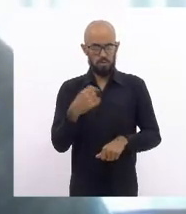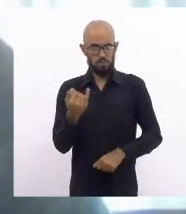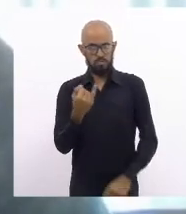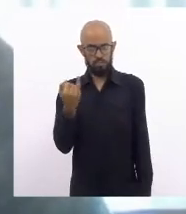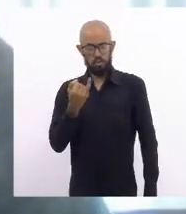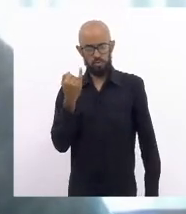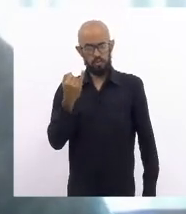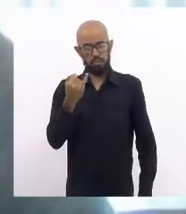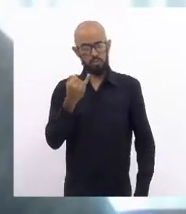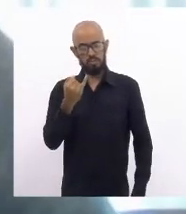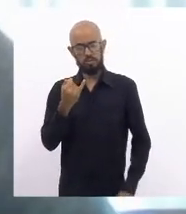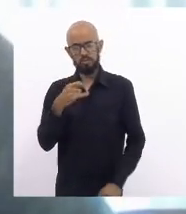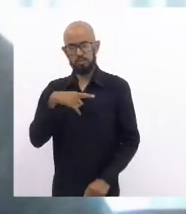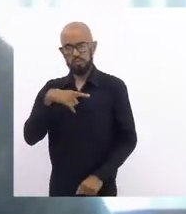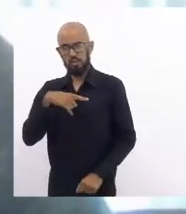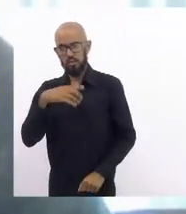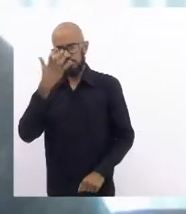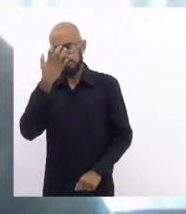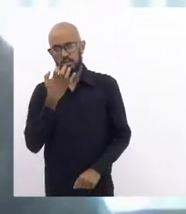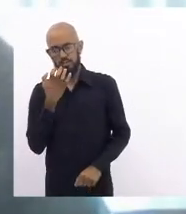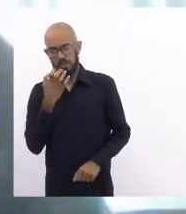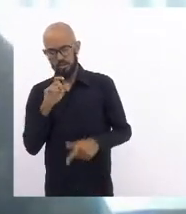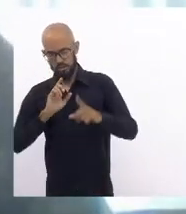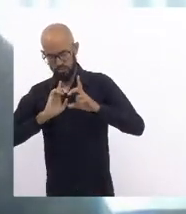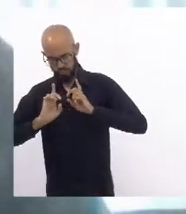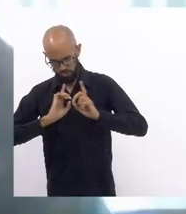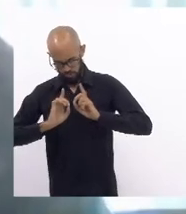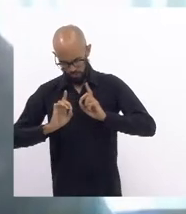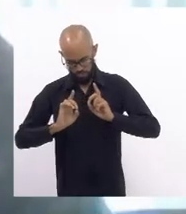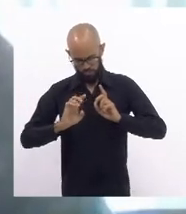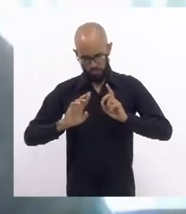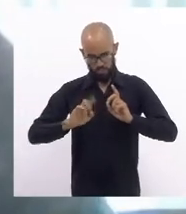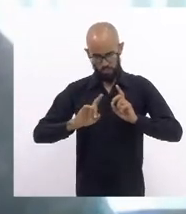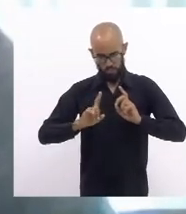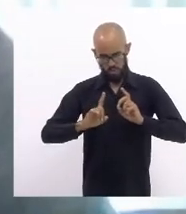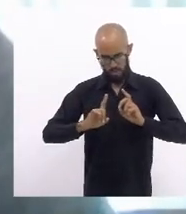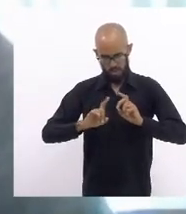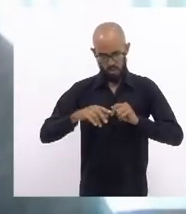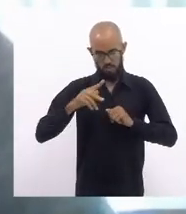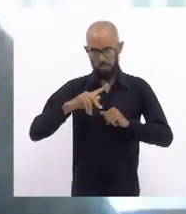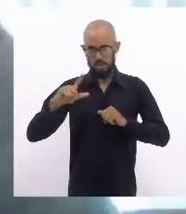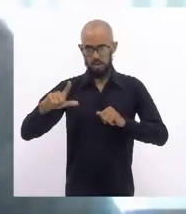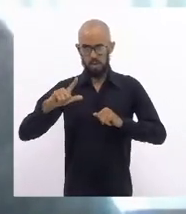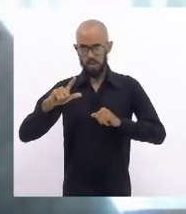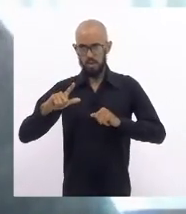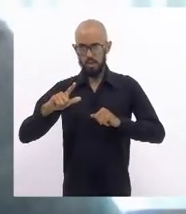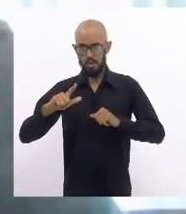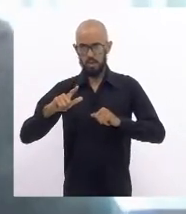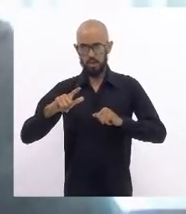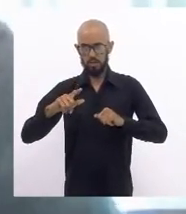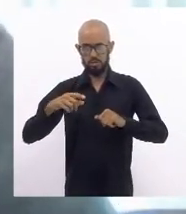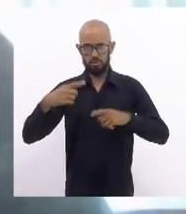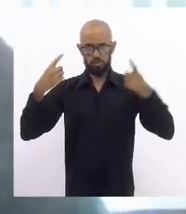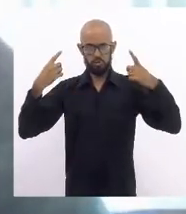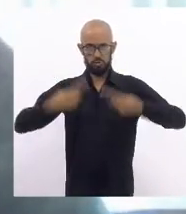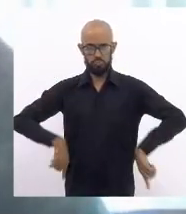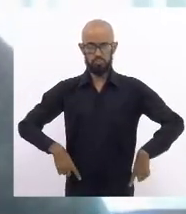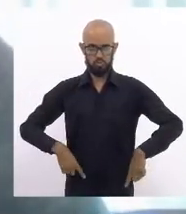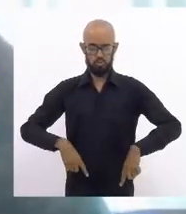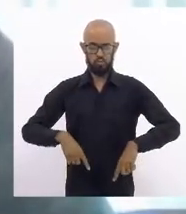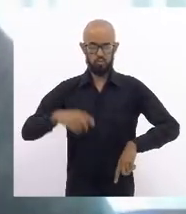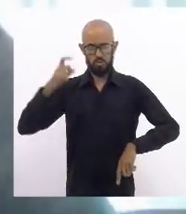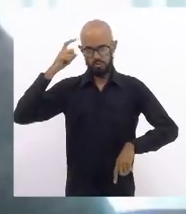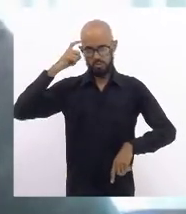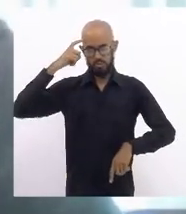de seriedade e de diálogo. Esse é um projeto, não é um projeto de galhofa, não é um projeto de disputa ideológica, é um projeto que